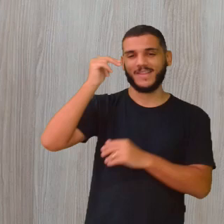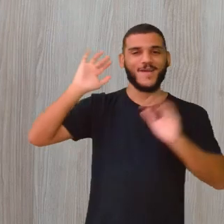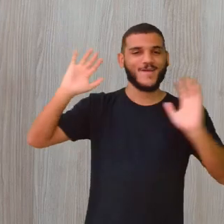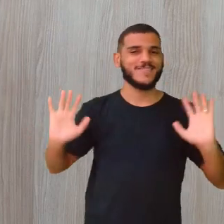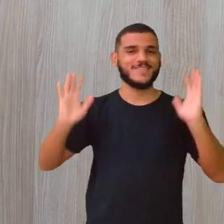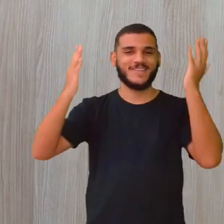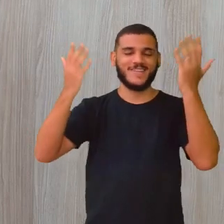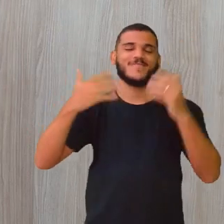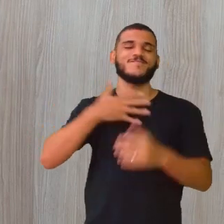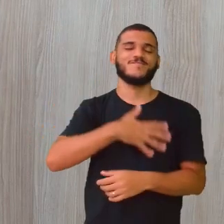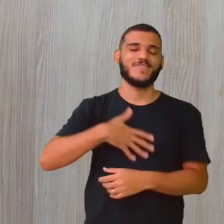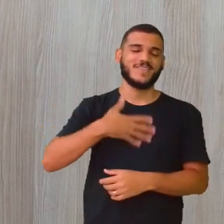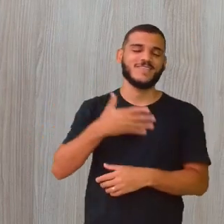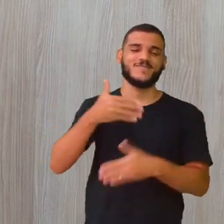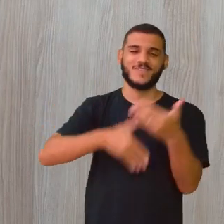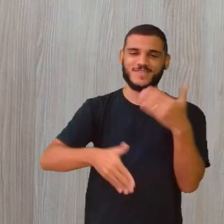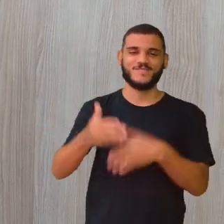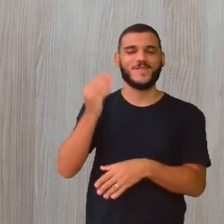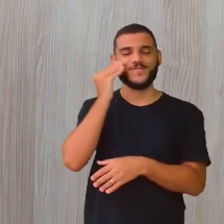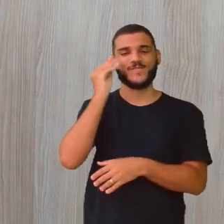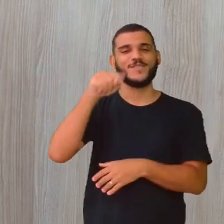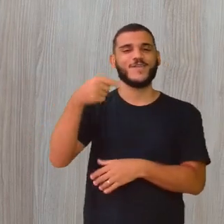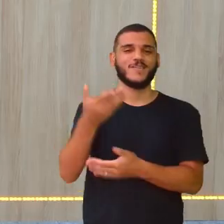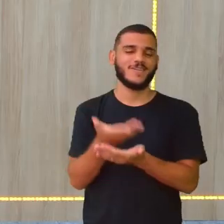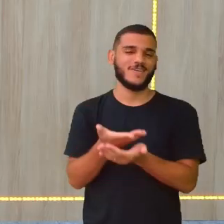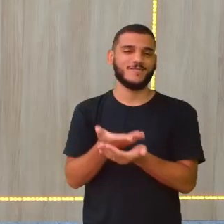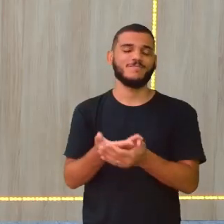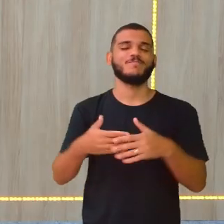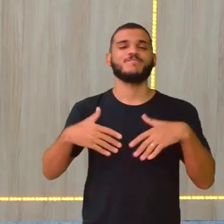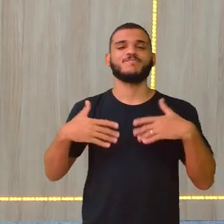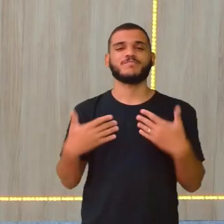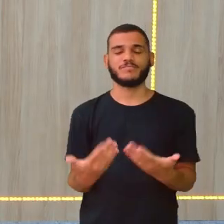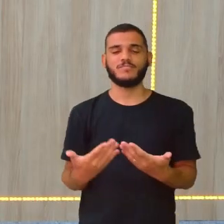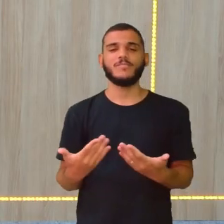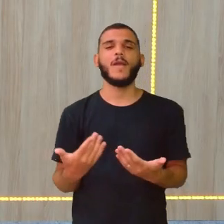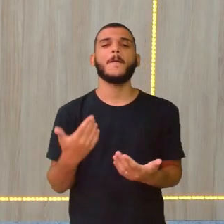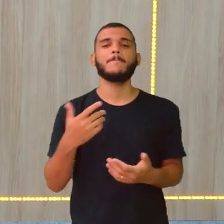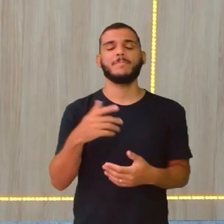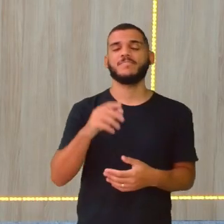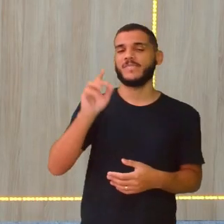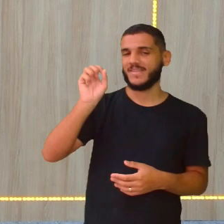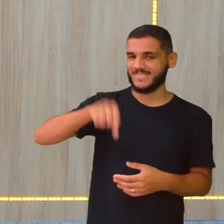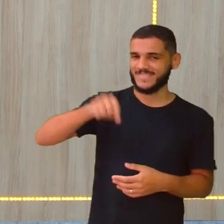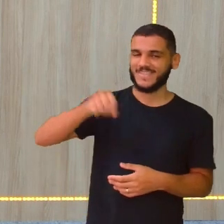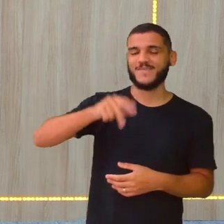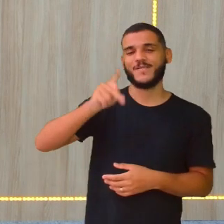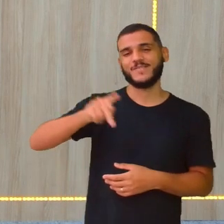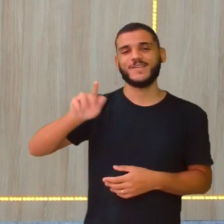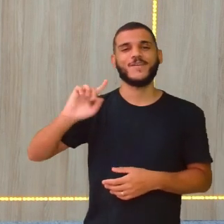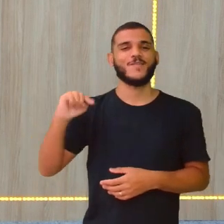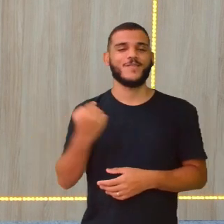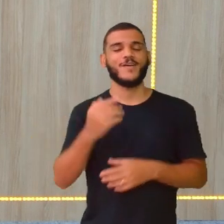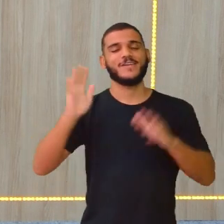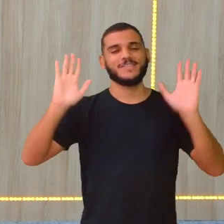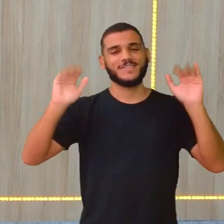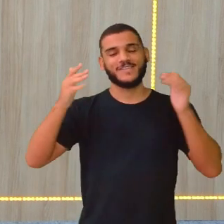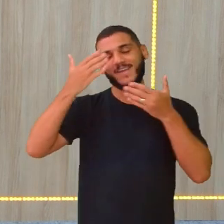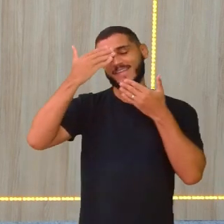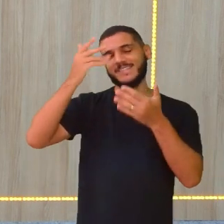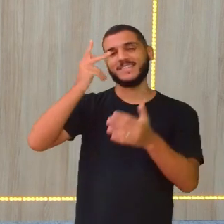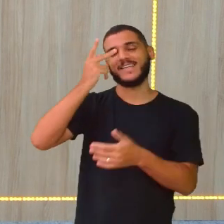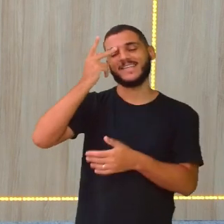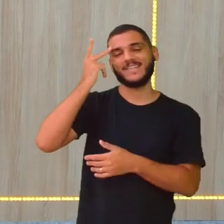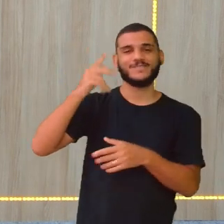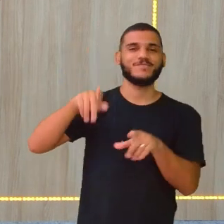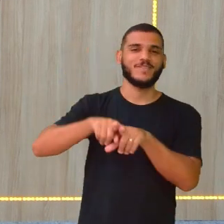gente? Foi um prazer estar aqui. Um beijo e até a próxima. Isso mesmo, professora Camille. Nós nos despedimos, não é? Eu agradeço a